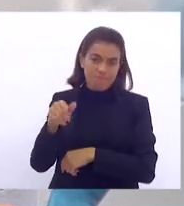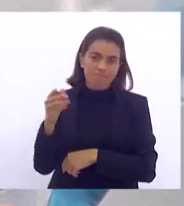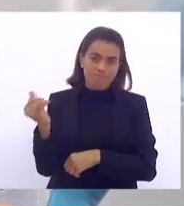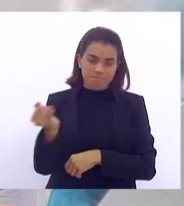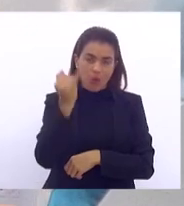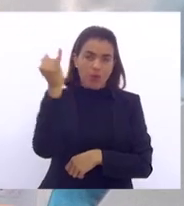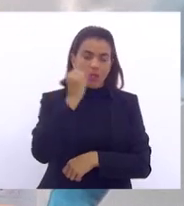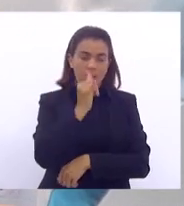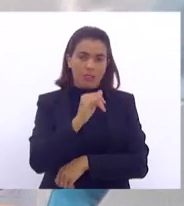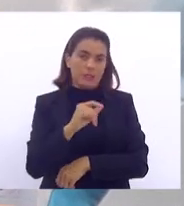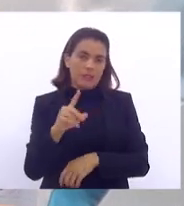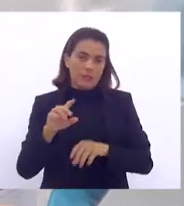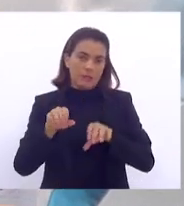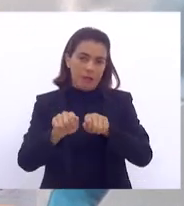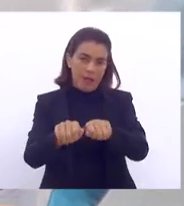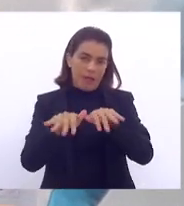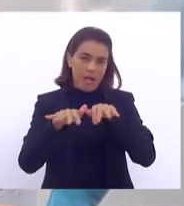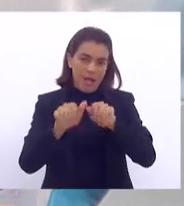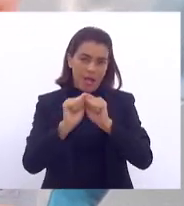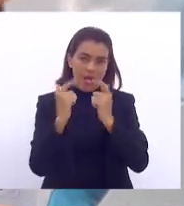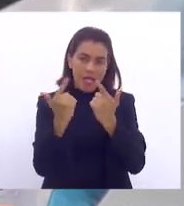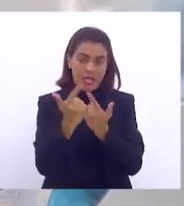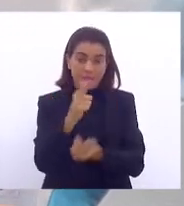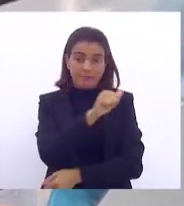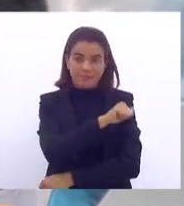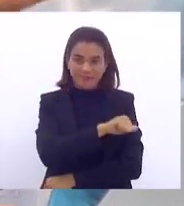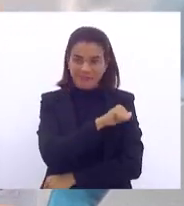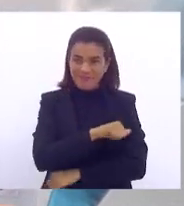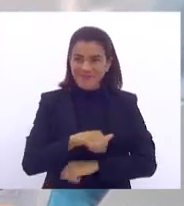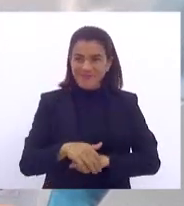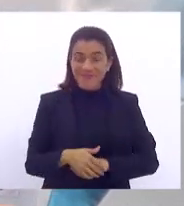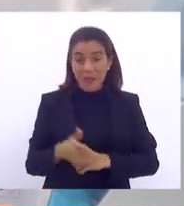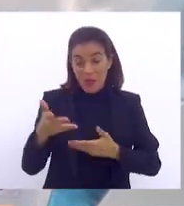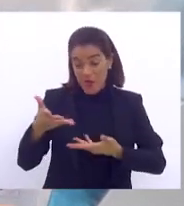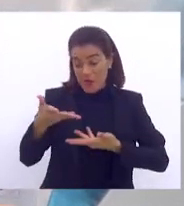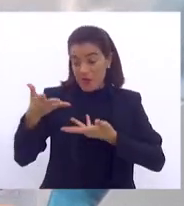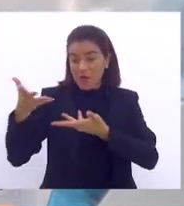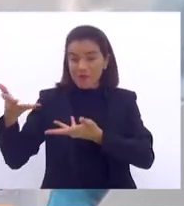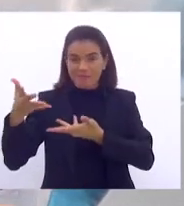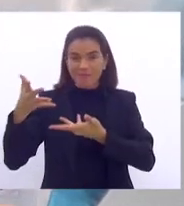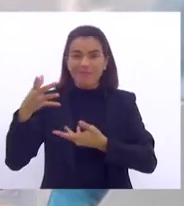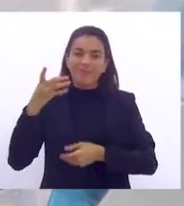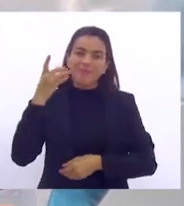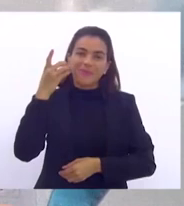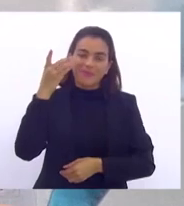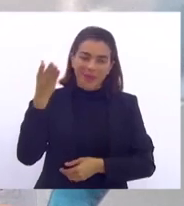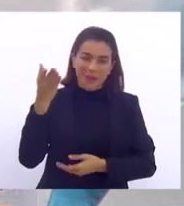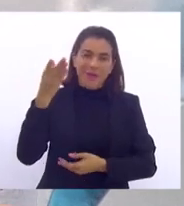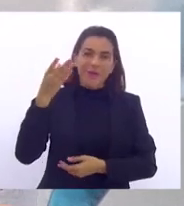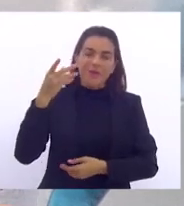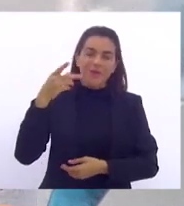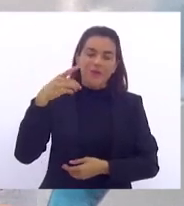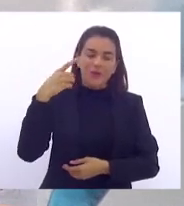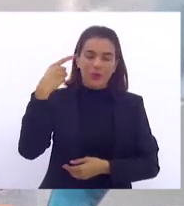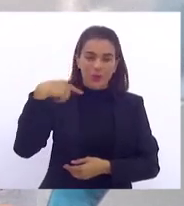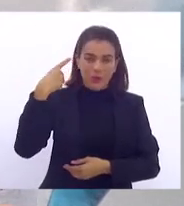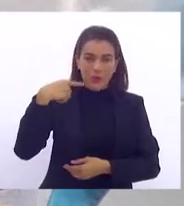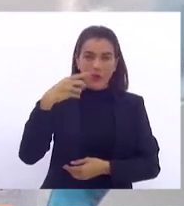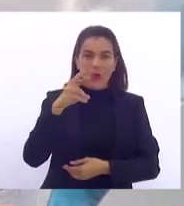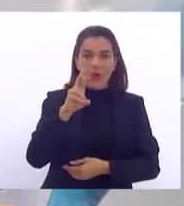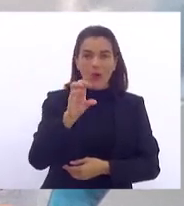Fluminense e eu vim aqui convidado especialmente pelo Dr Robson porque eu quero